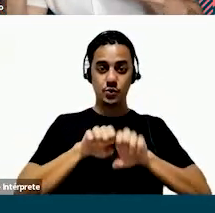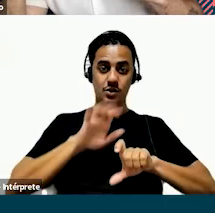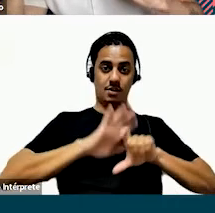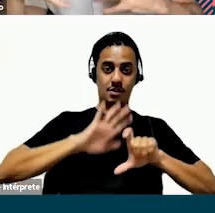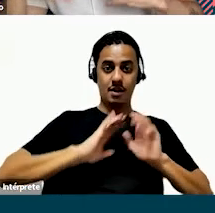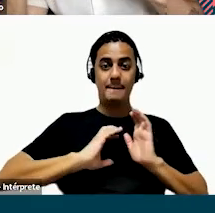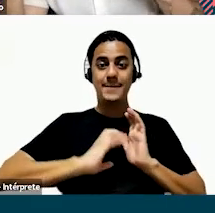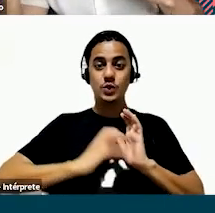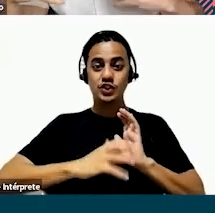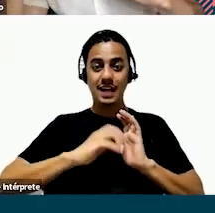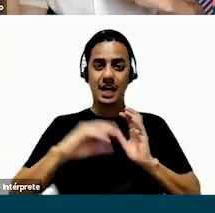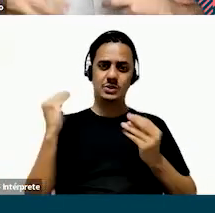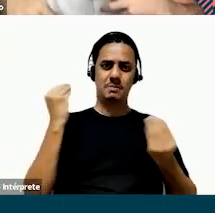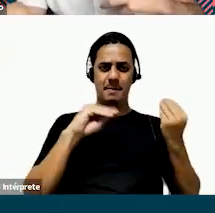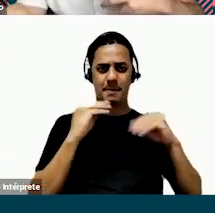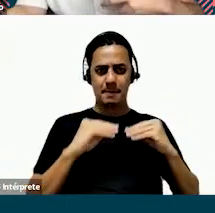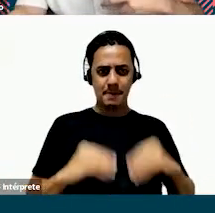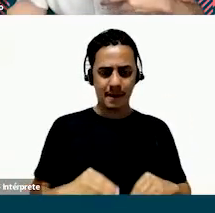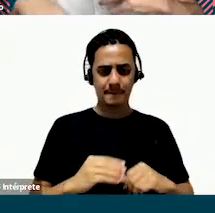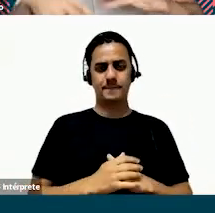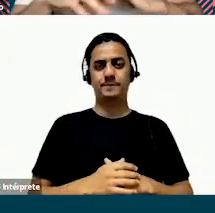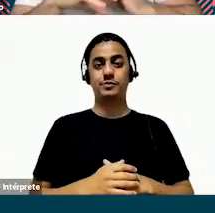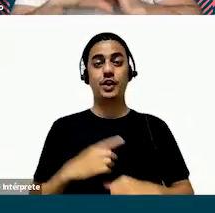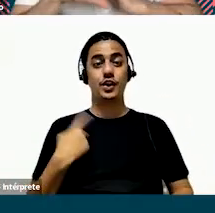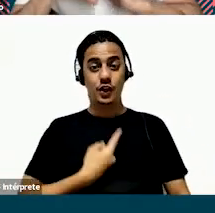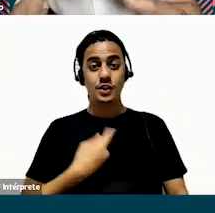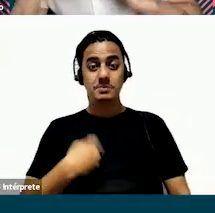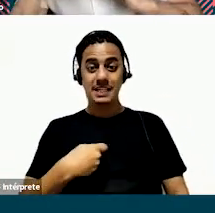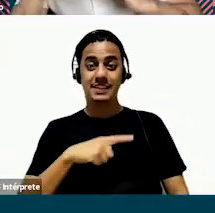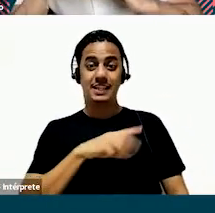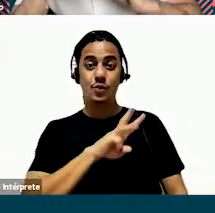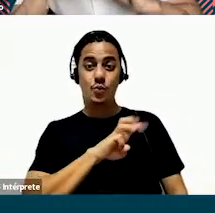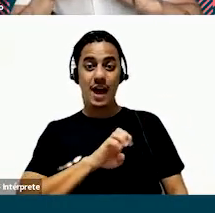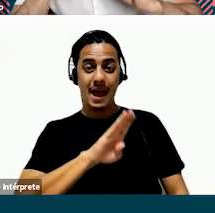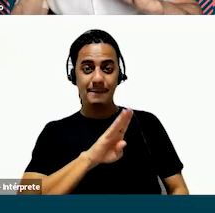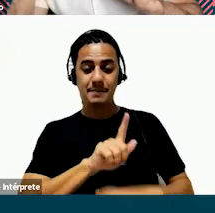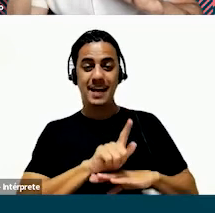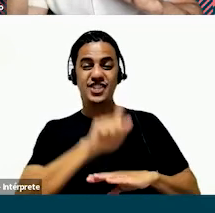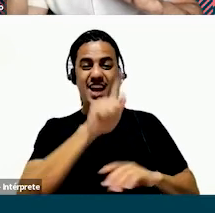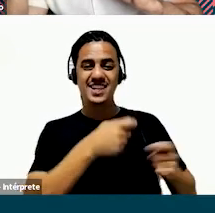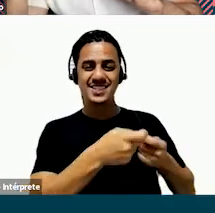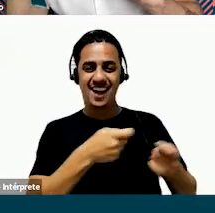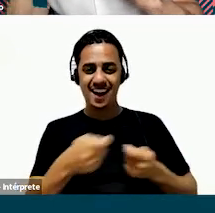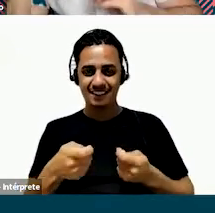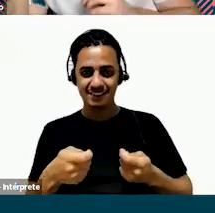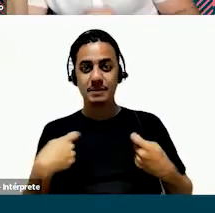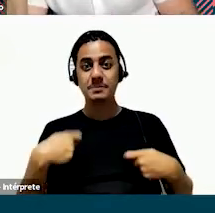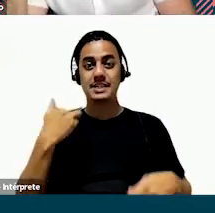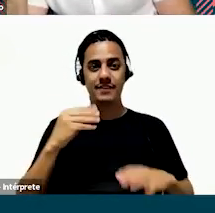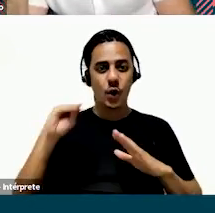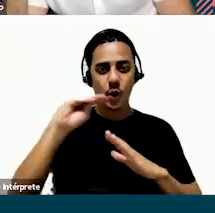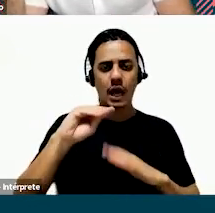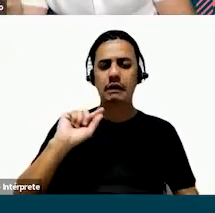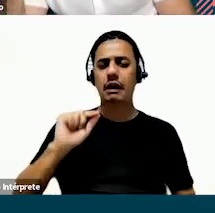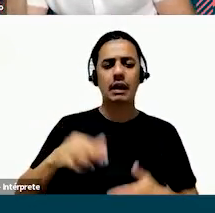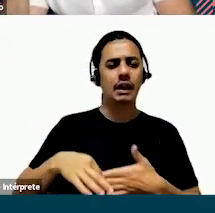arquitetura back-end, subir bancos de dados e tudo mais. Tinha uma aplicação web para gerenciar o jogo, então